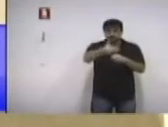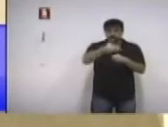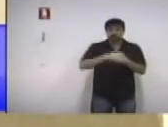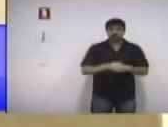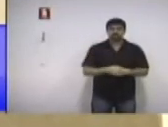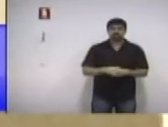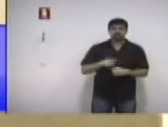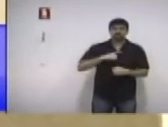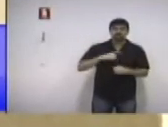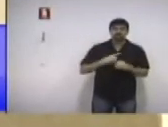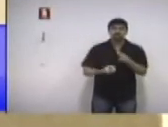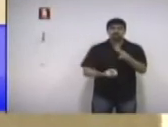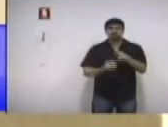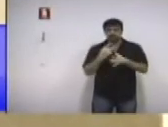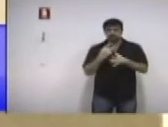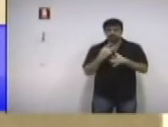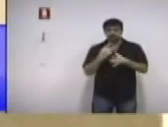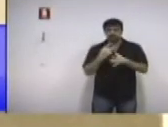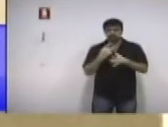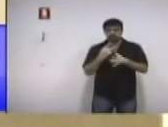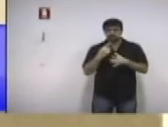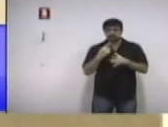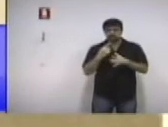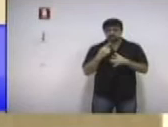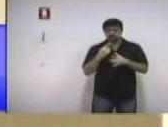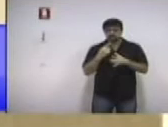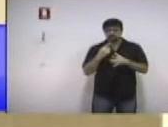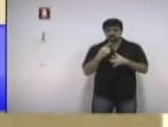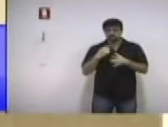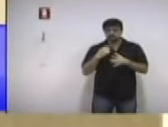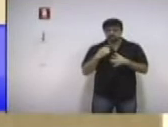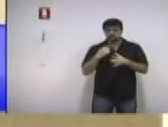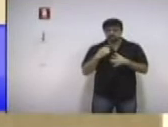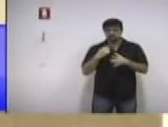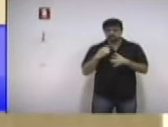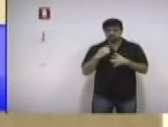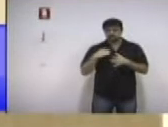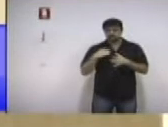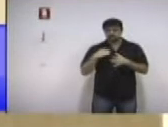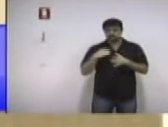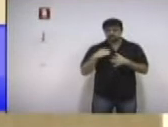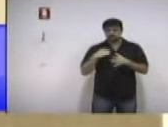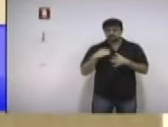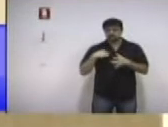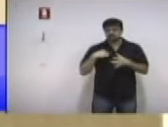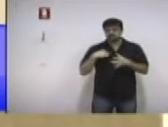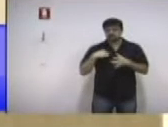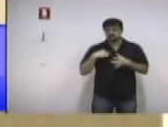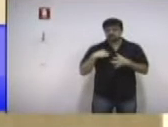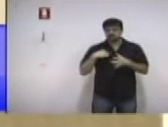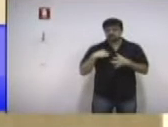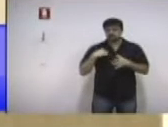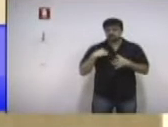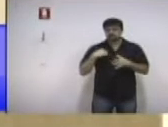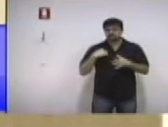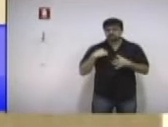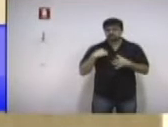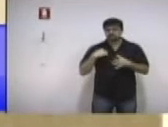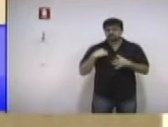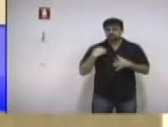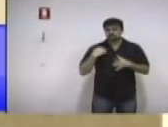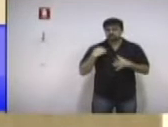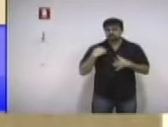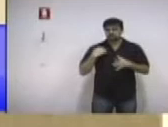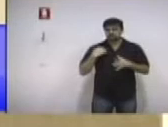no ano corrente nós aprovamos lá inclusive e folha de pagamento e nesse mesmo